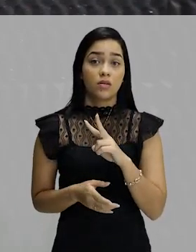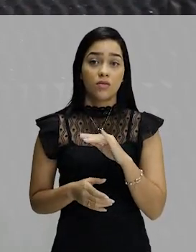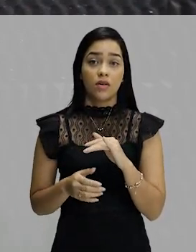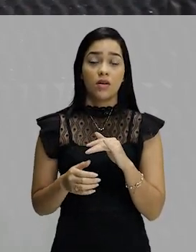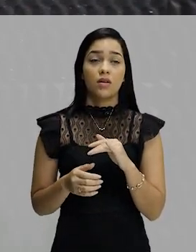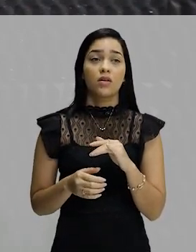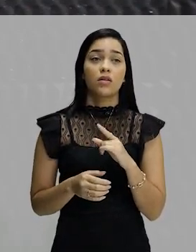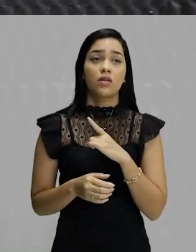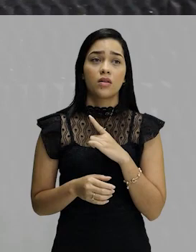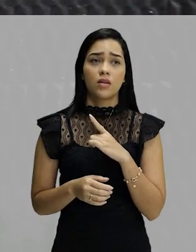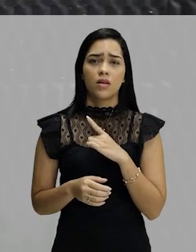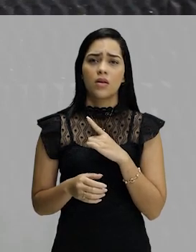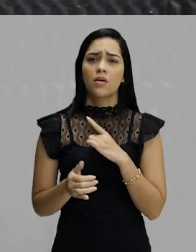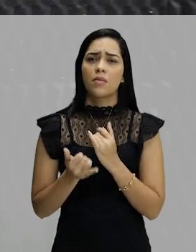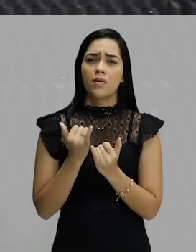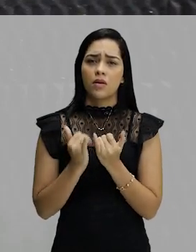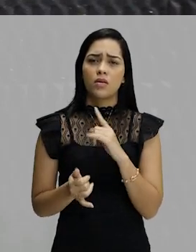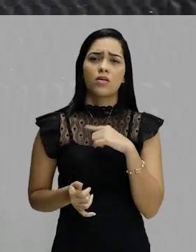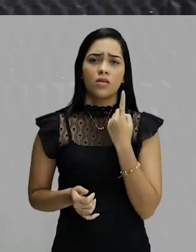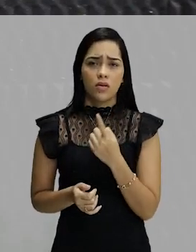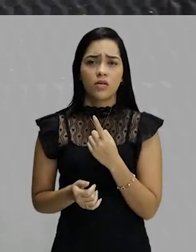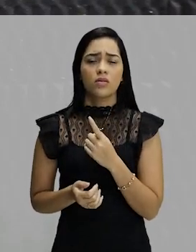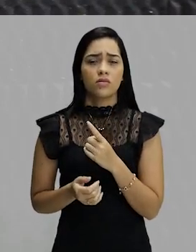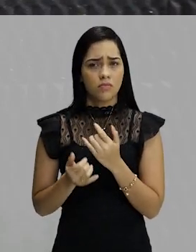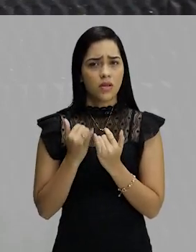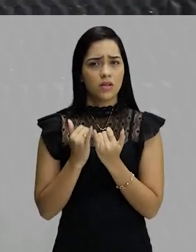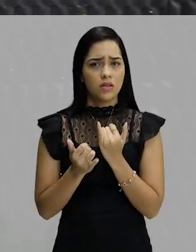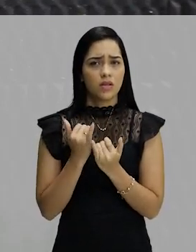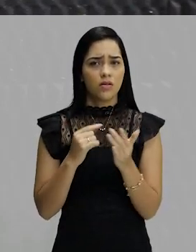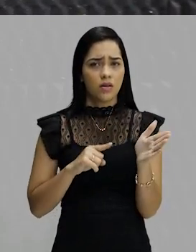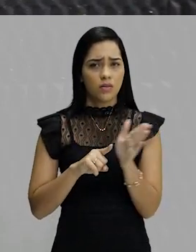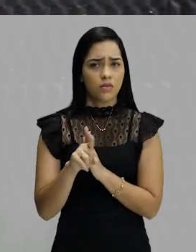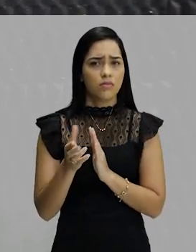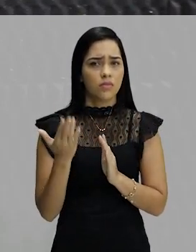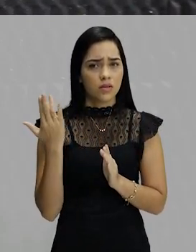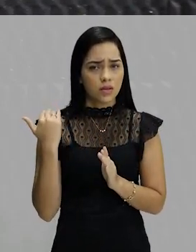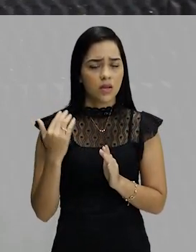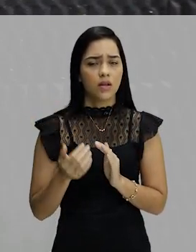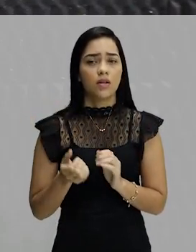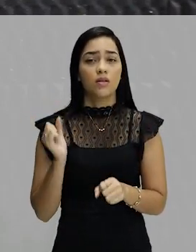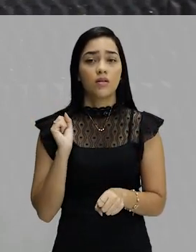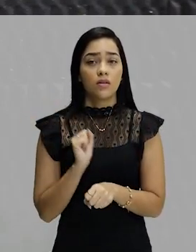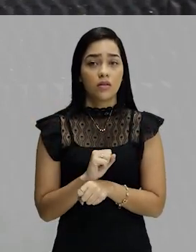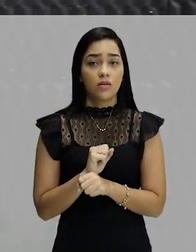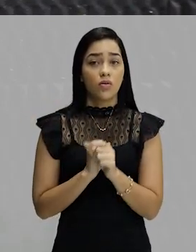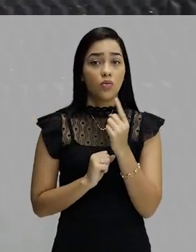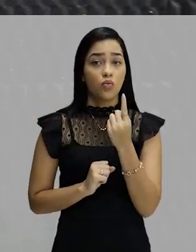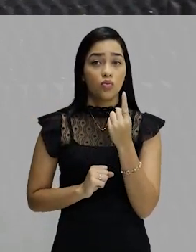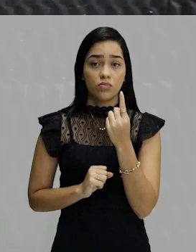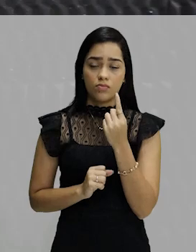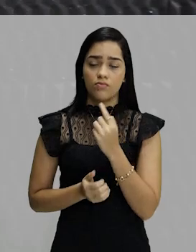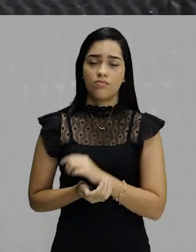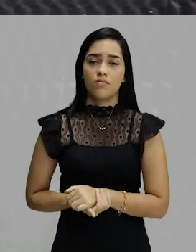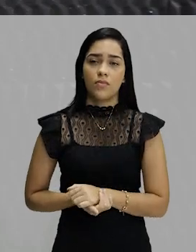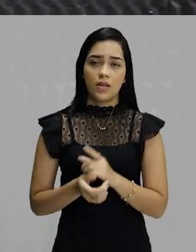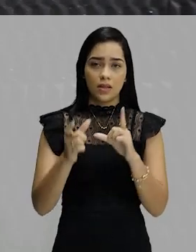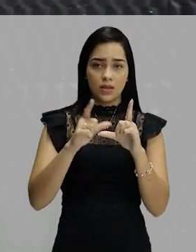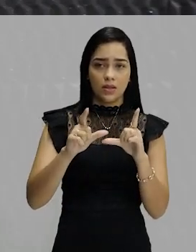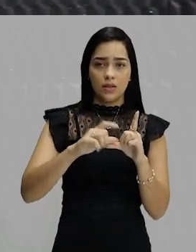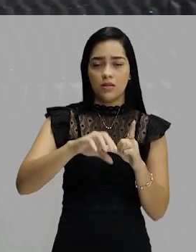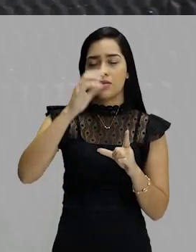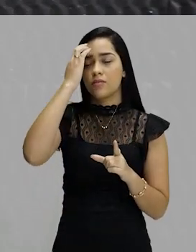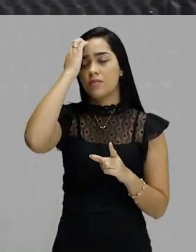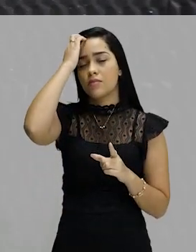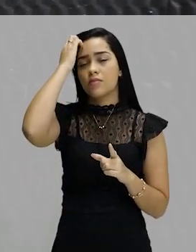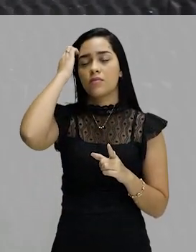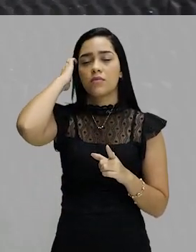fixar questão parecida com o que a gente fez ainda agora. Certo? Ela fixou um elemento só. Então, veja bem,